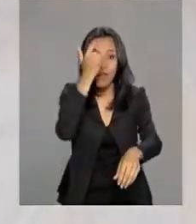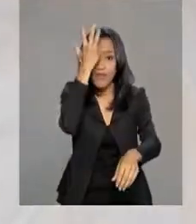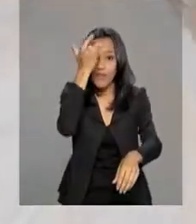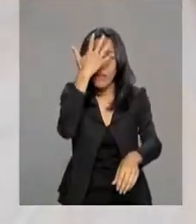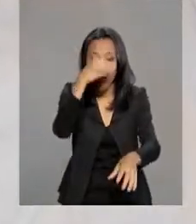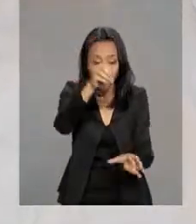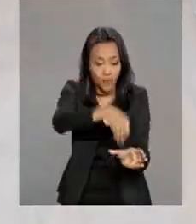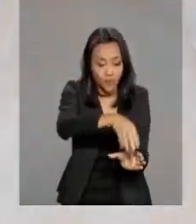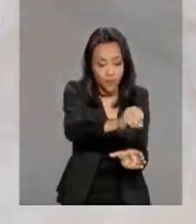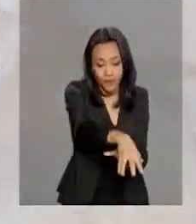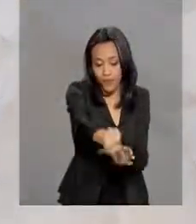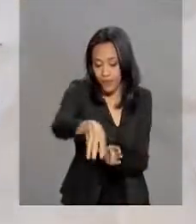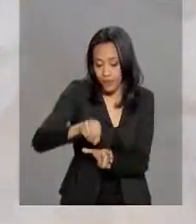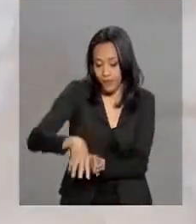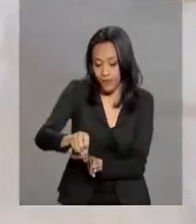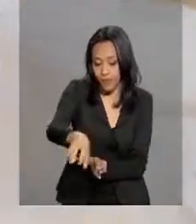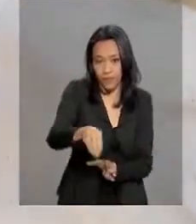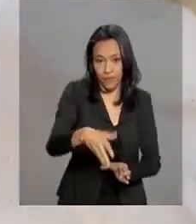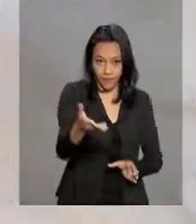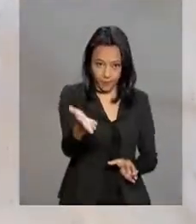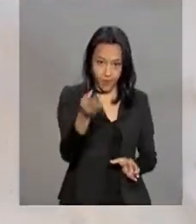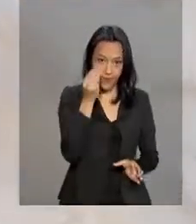semeadura.